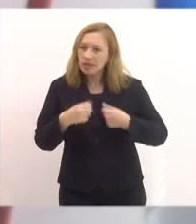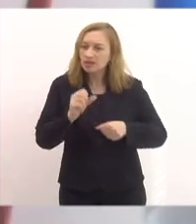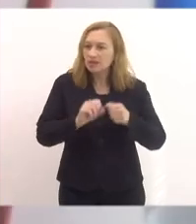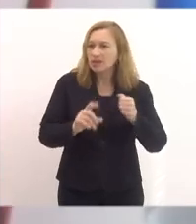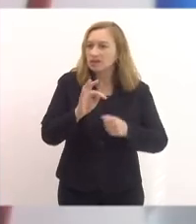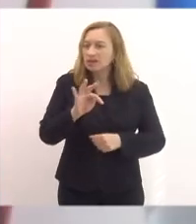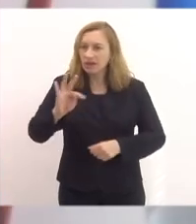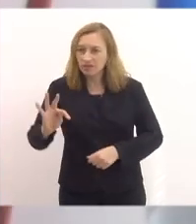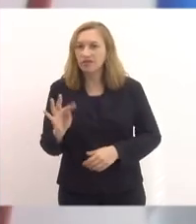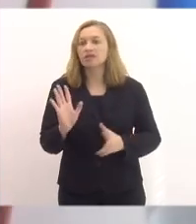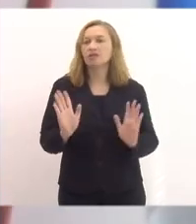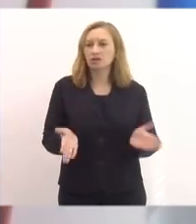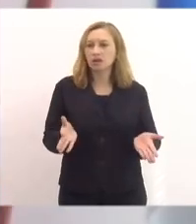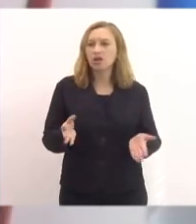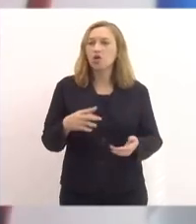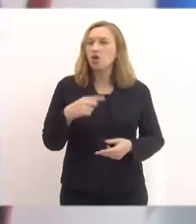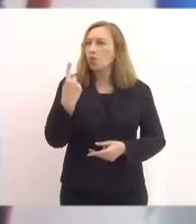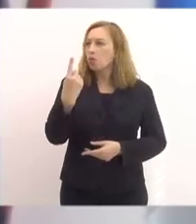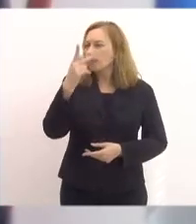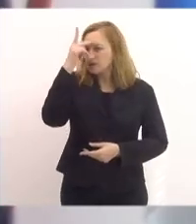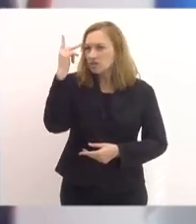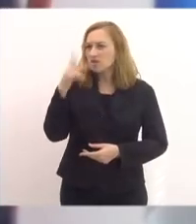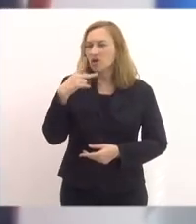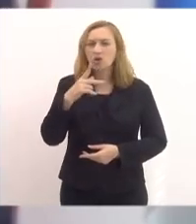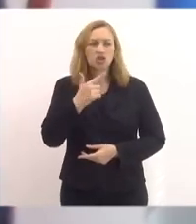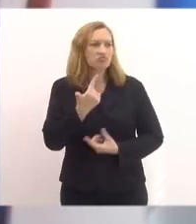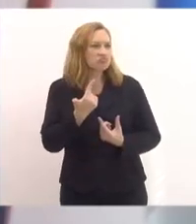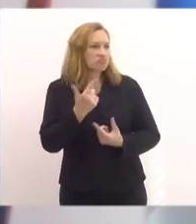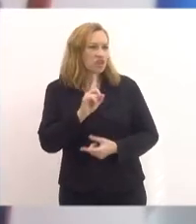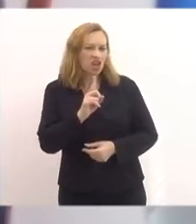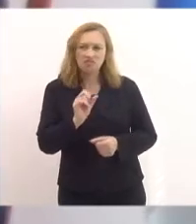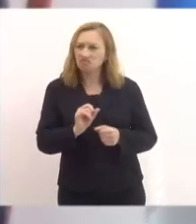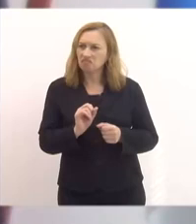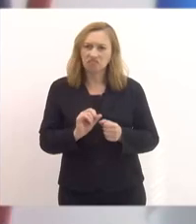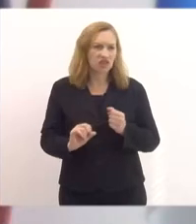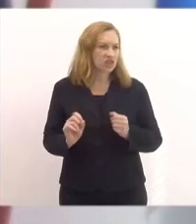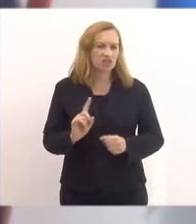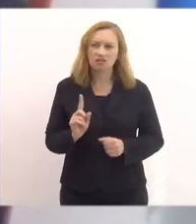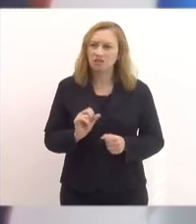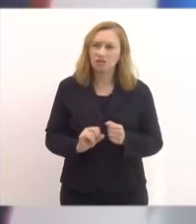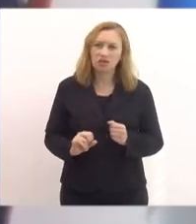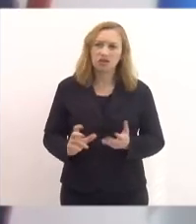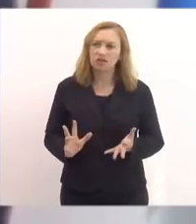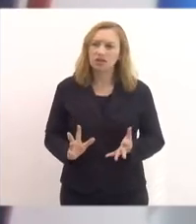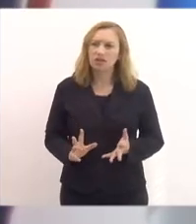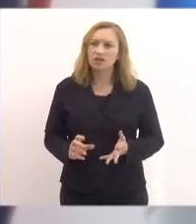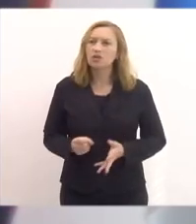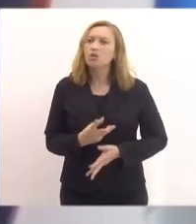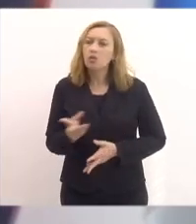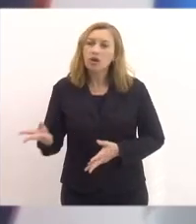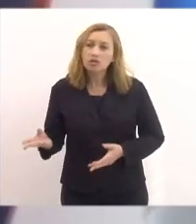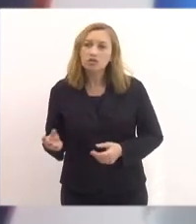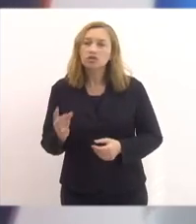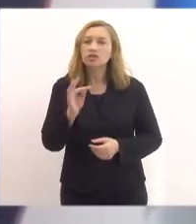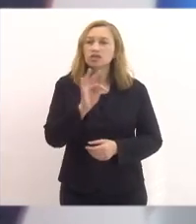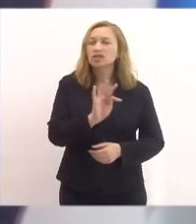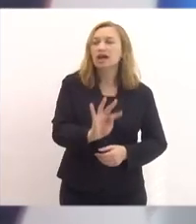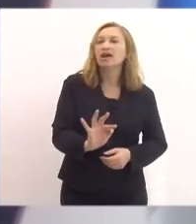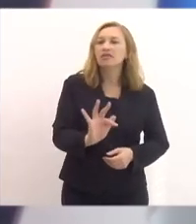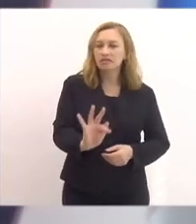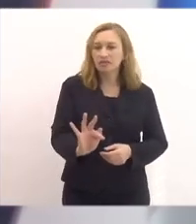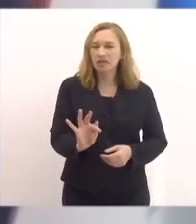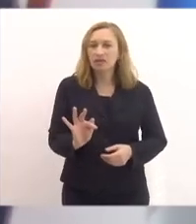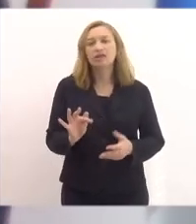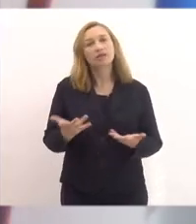Ninguém se esquiva. Não tem uma voz que fale assim, ó, não, vamos fazer TAF, ou vamos para a justiça brigar porque já fizemos. pode fazer quantos TAFs for e pegar